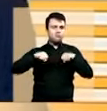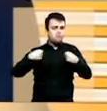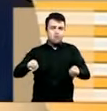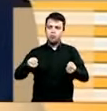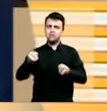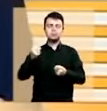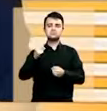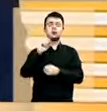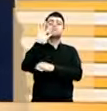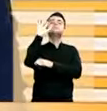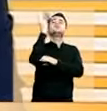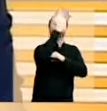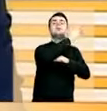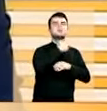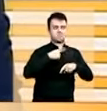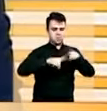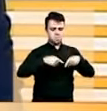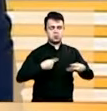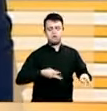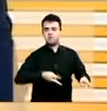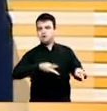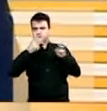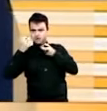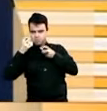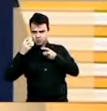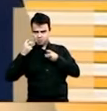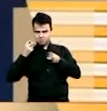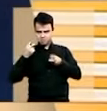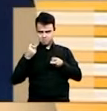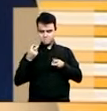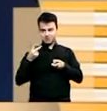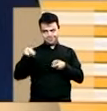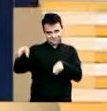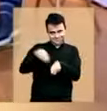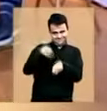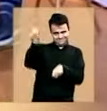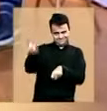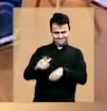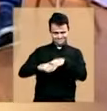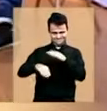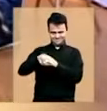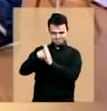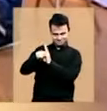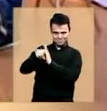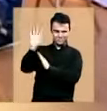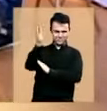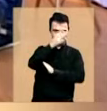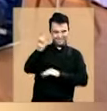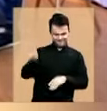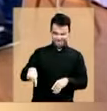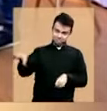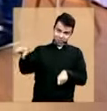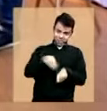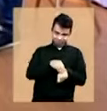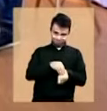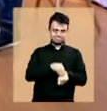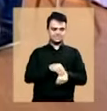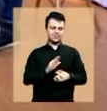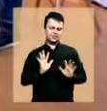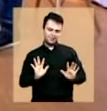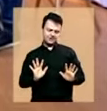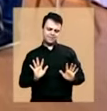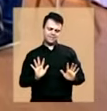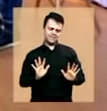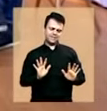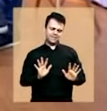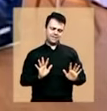fazer. Eu extrair o recurso da natureza, né? Estou usando aqui a fala de um ambientalista, né? Apesar de ser financeiro. Mas